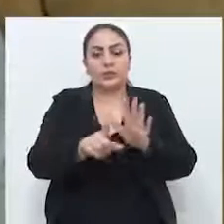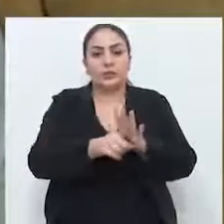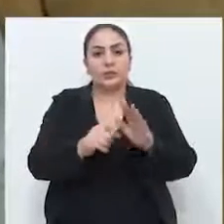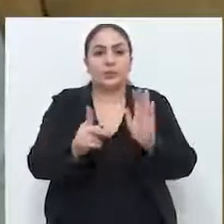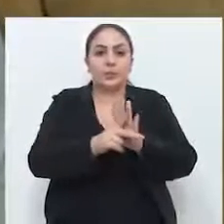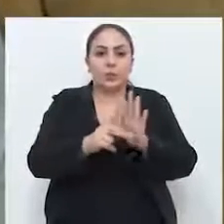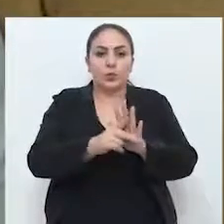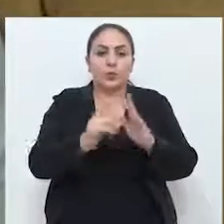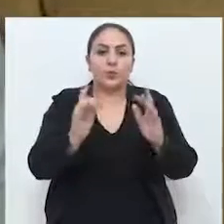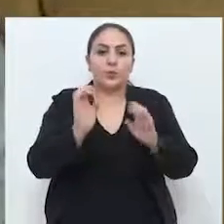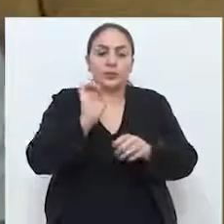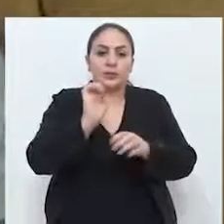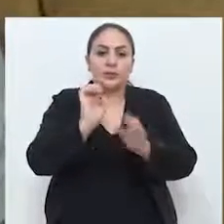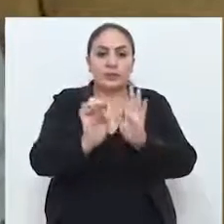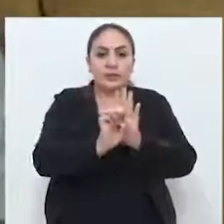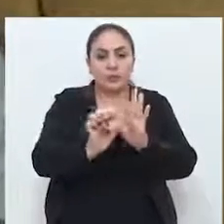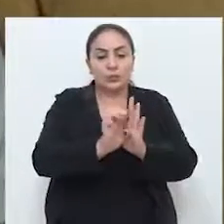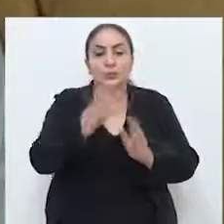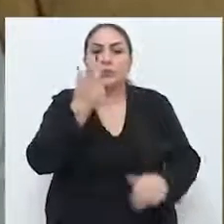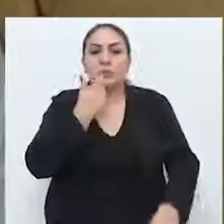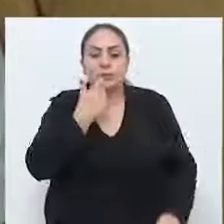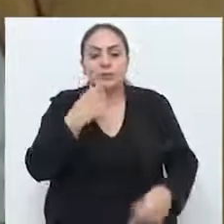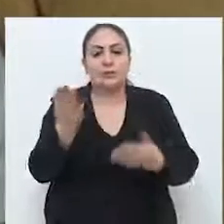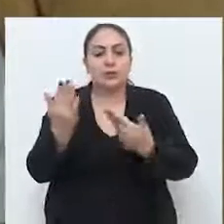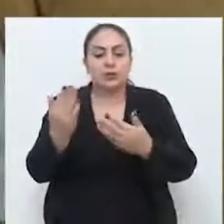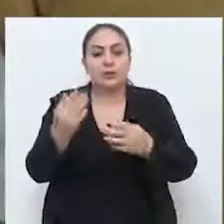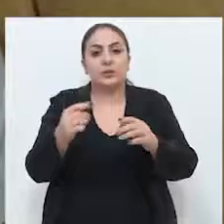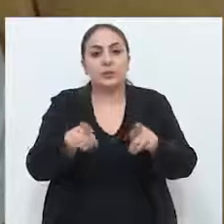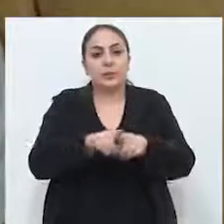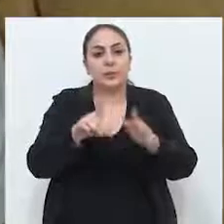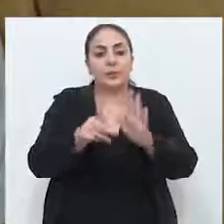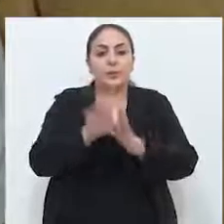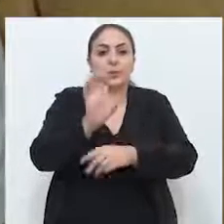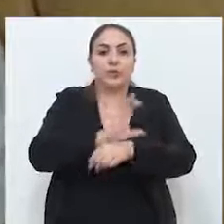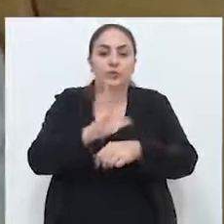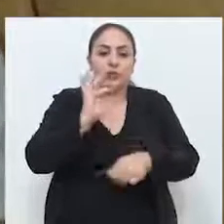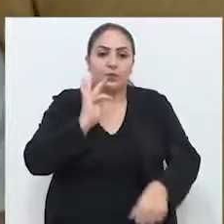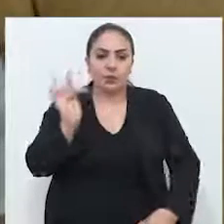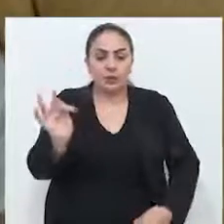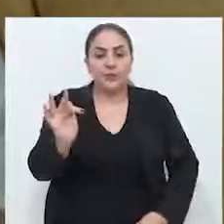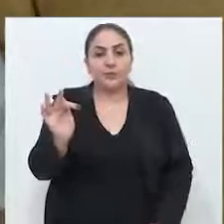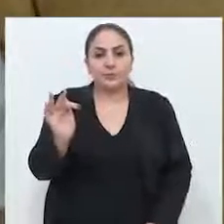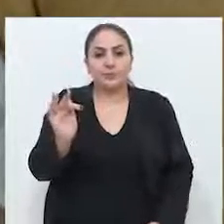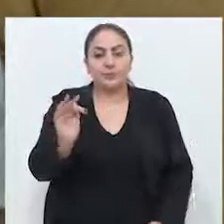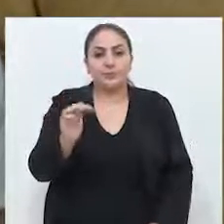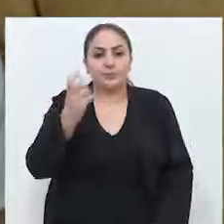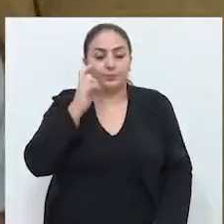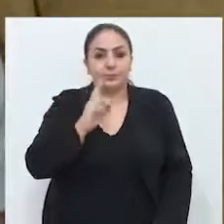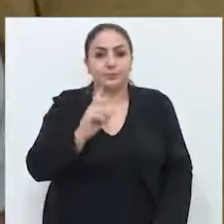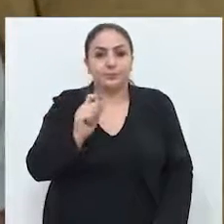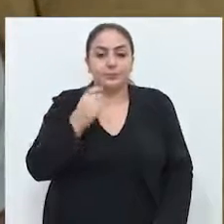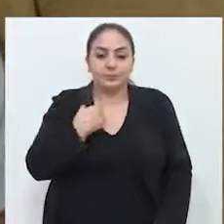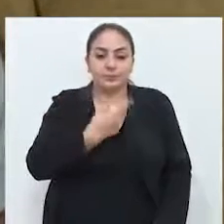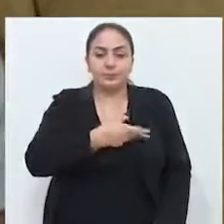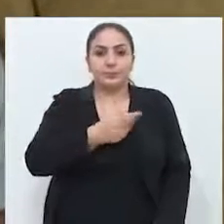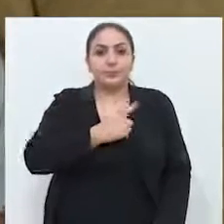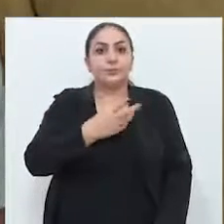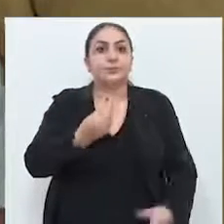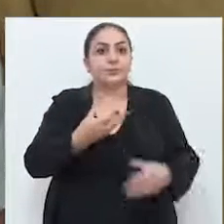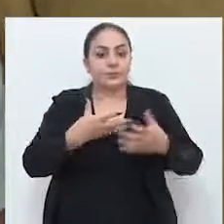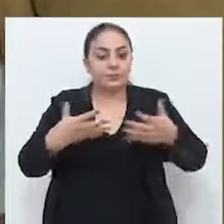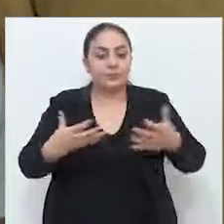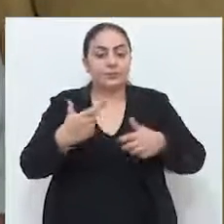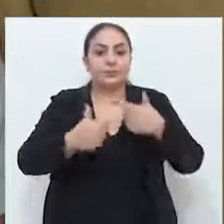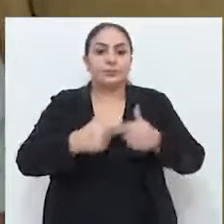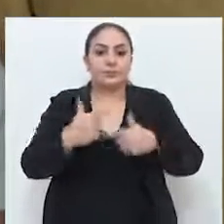legislações, como o próprio Estatuto da Criança e do Adolescente e a própria Constituição Federal. Então, veja que nós temos aí um